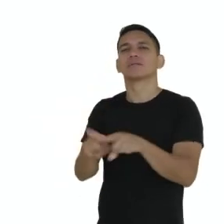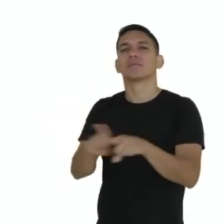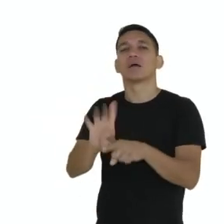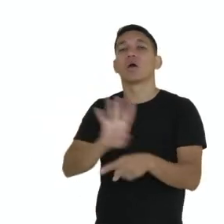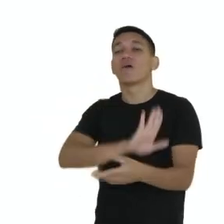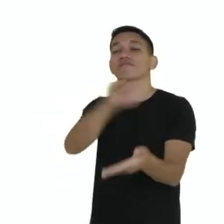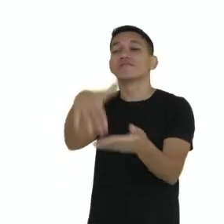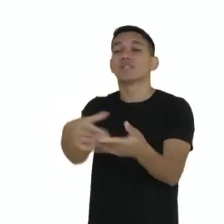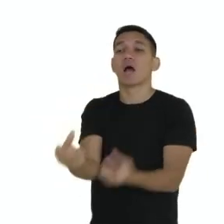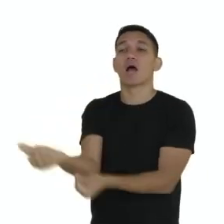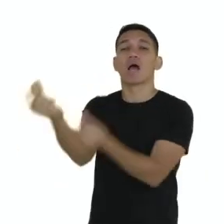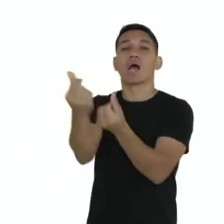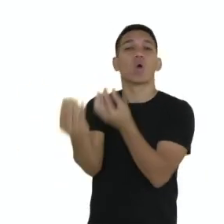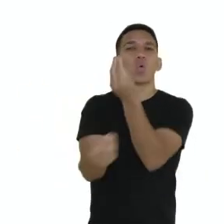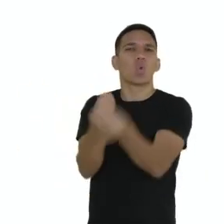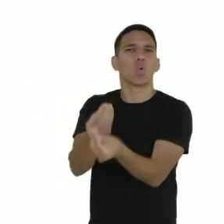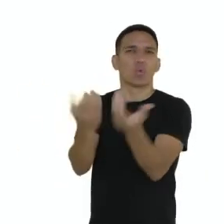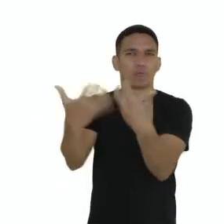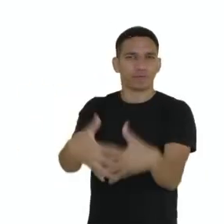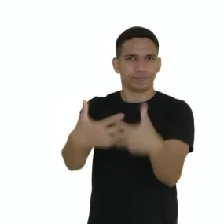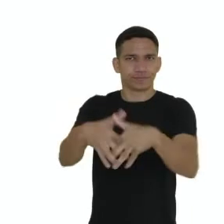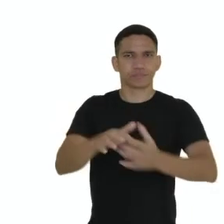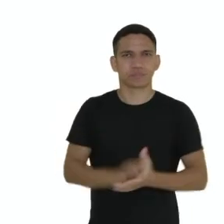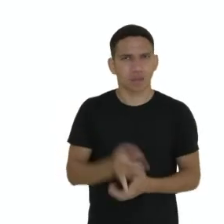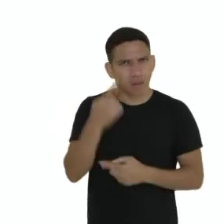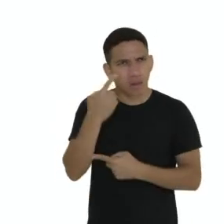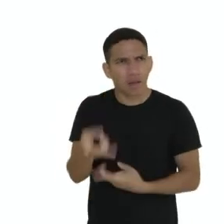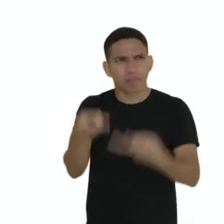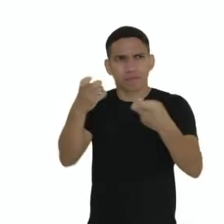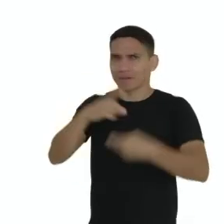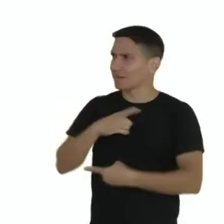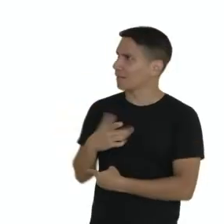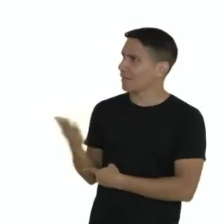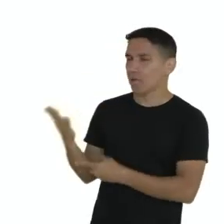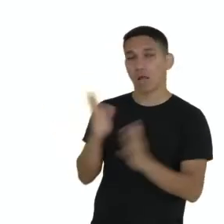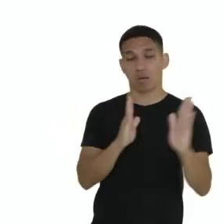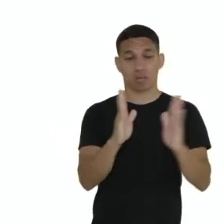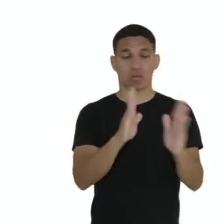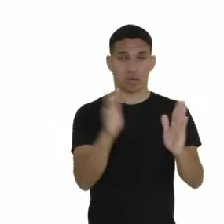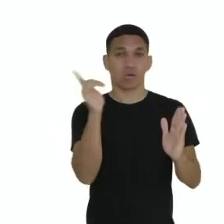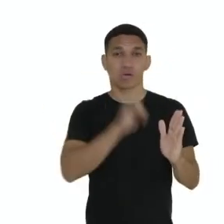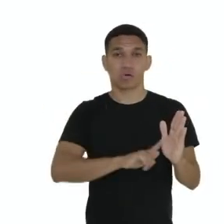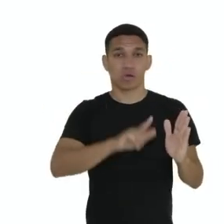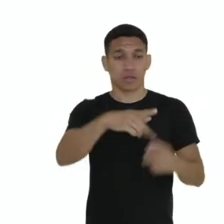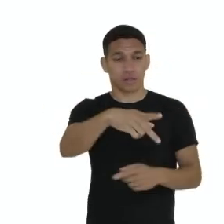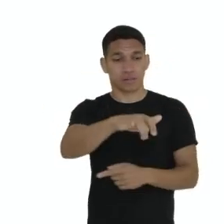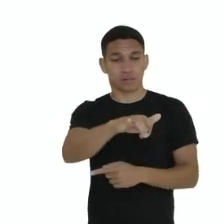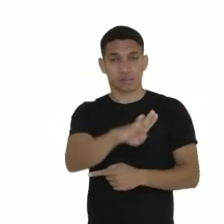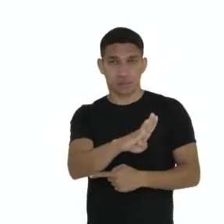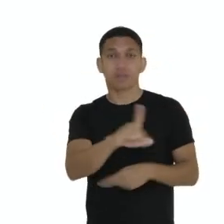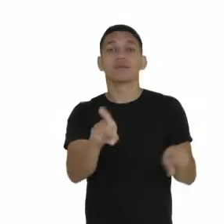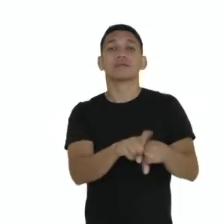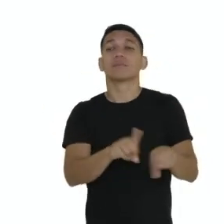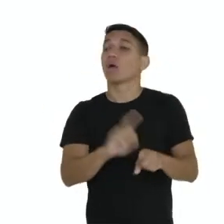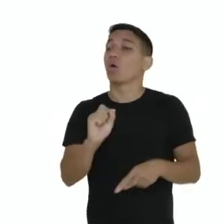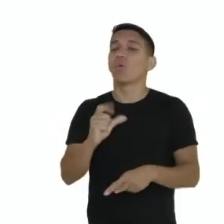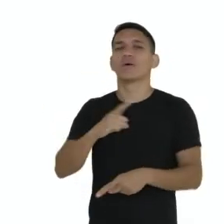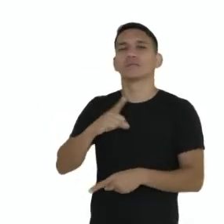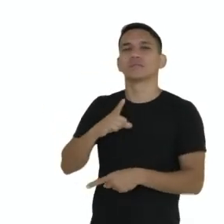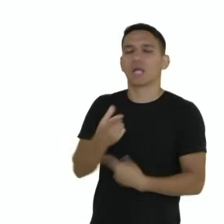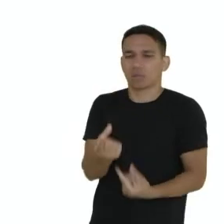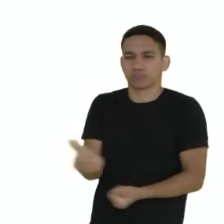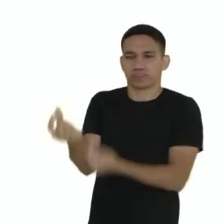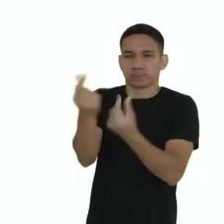energia. Certo? Então você percebe aqui que tem uma parte entre o que ele produz de PIB e o que produz de consumo de